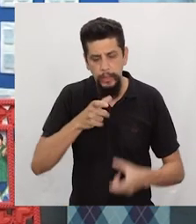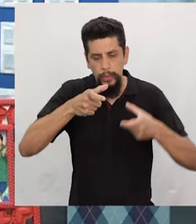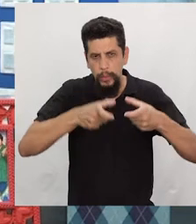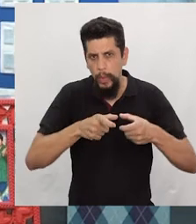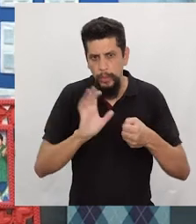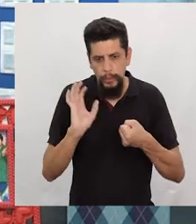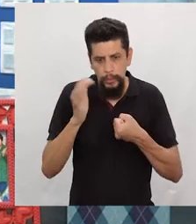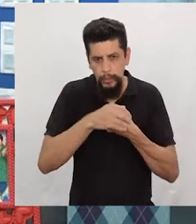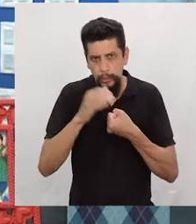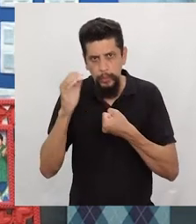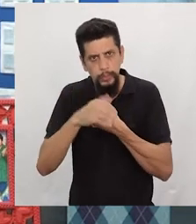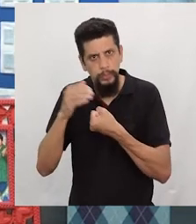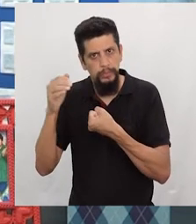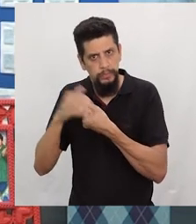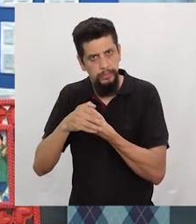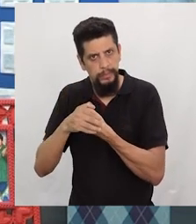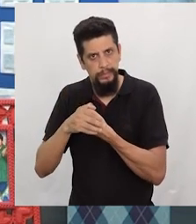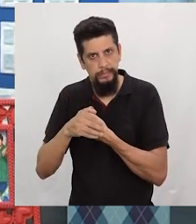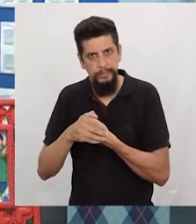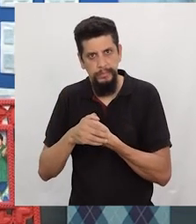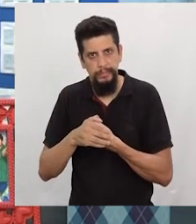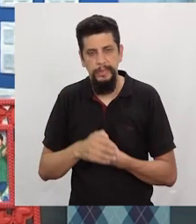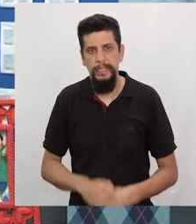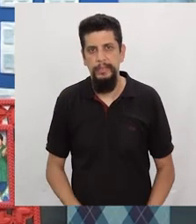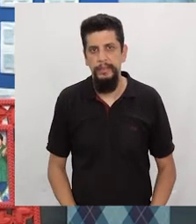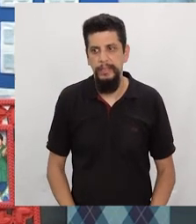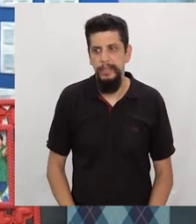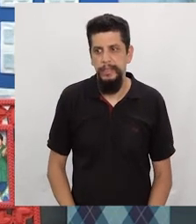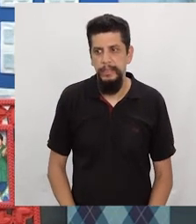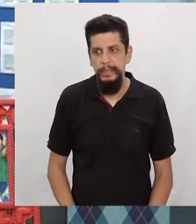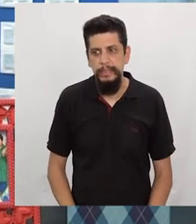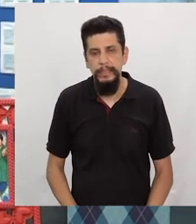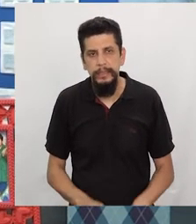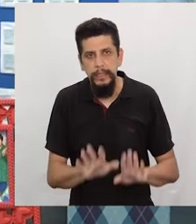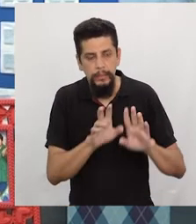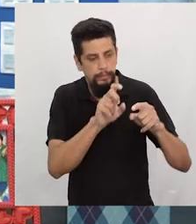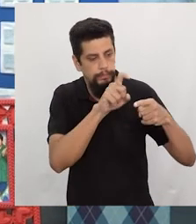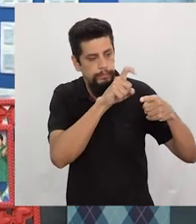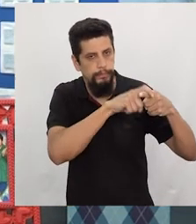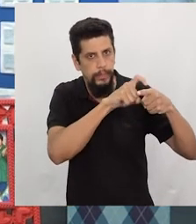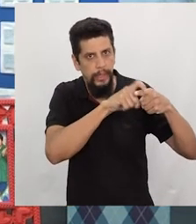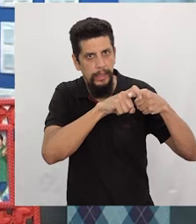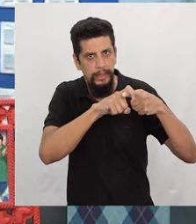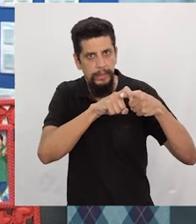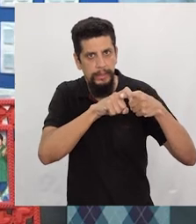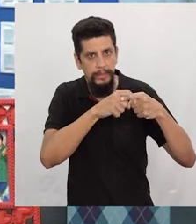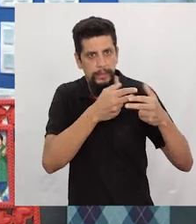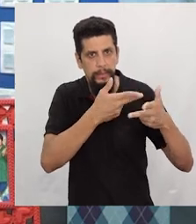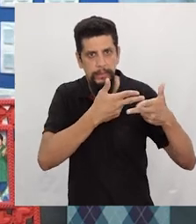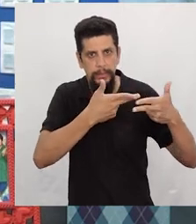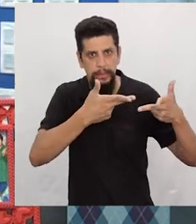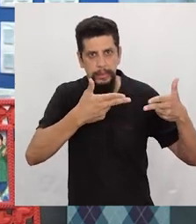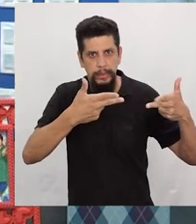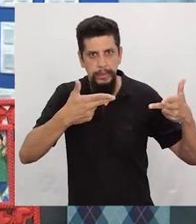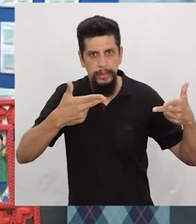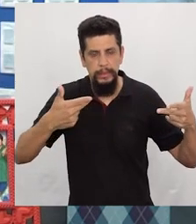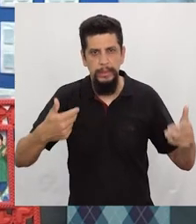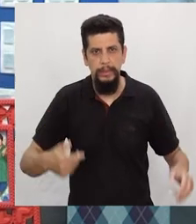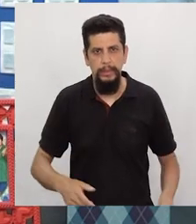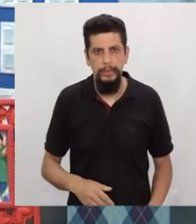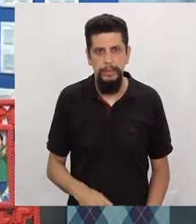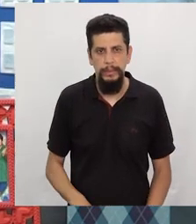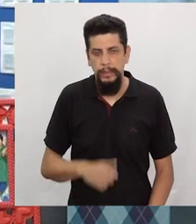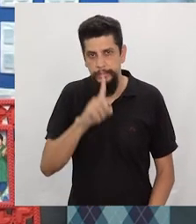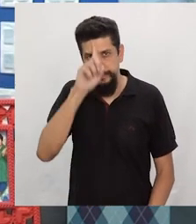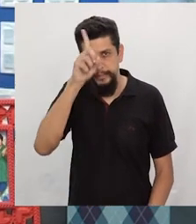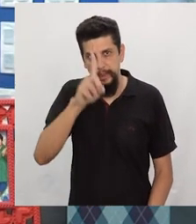tão escondido de tudo e de todos. Penduradas nas paredes, mil e uma